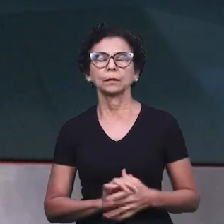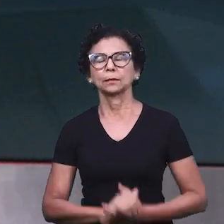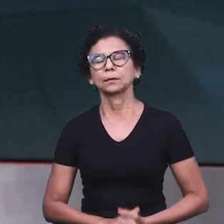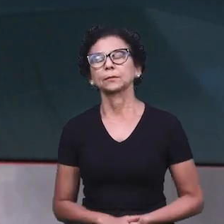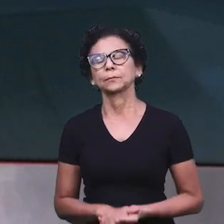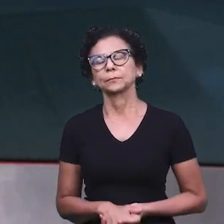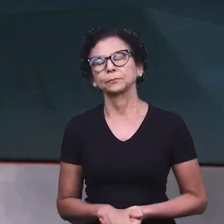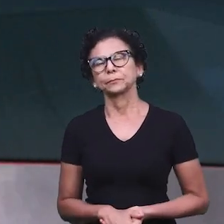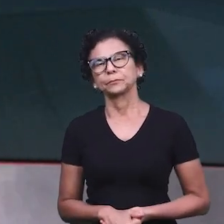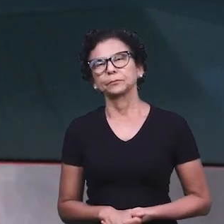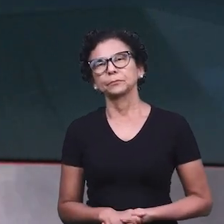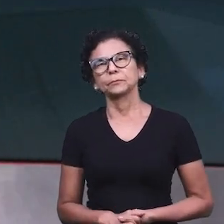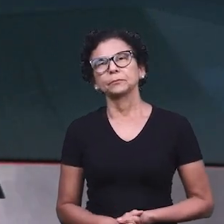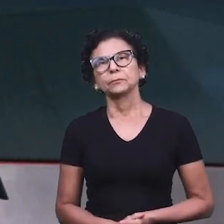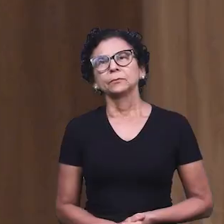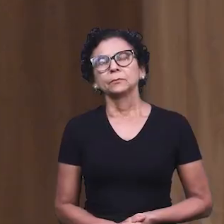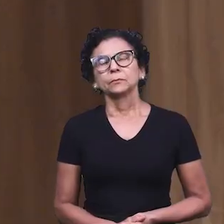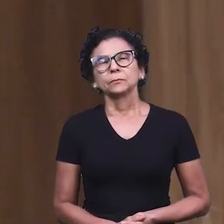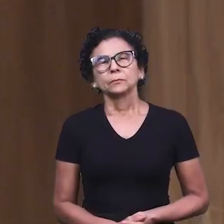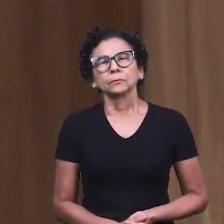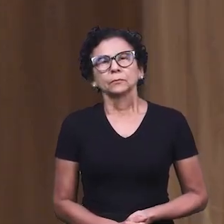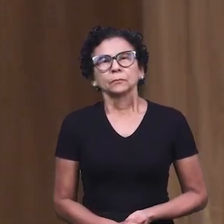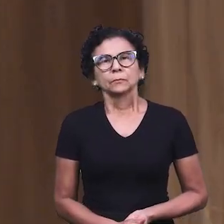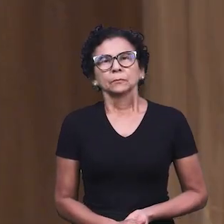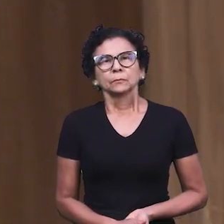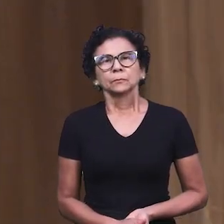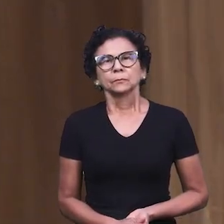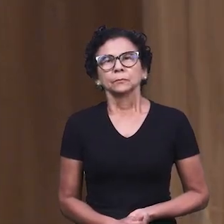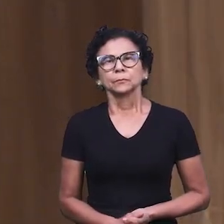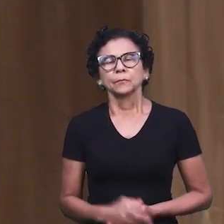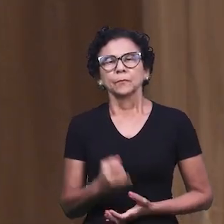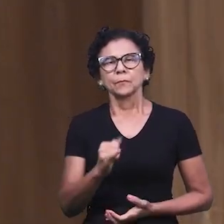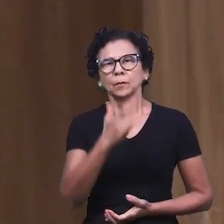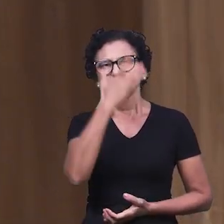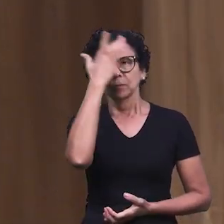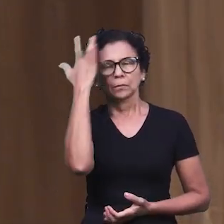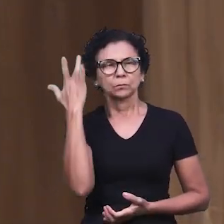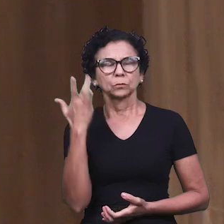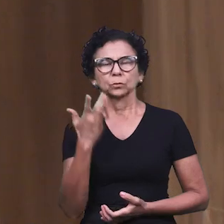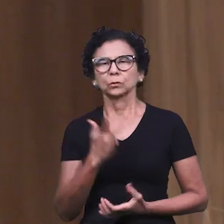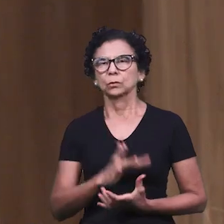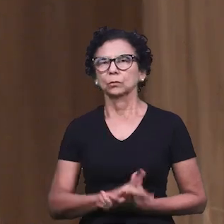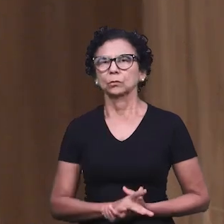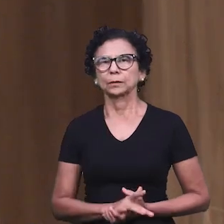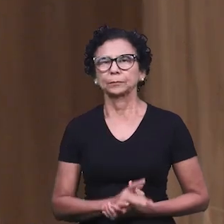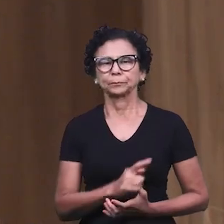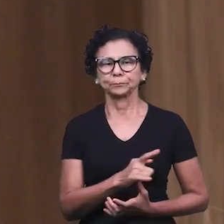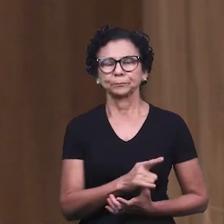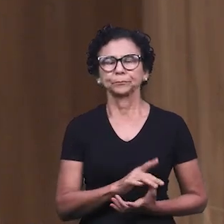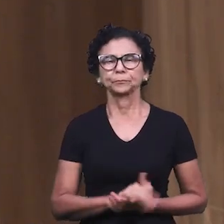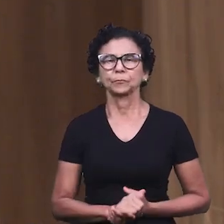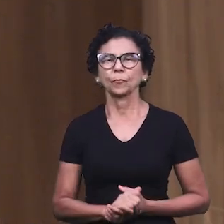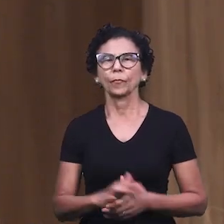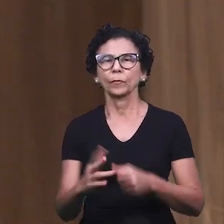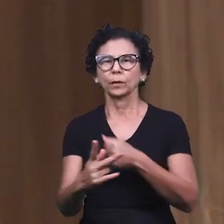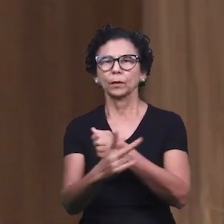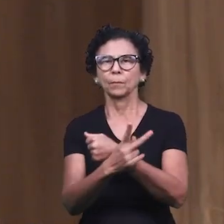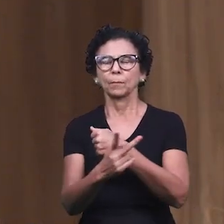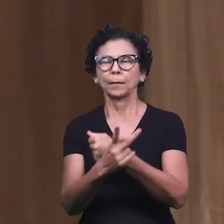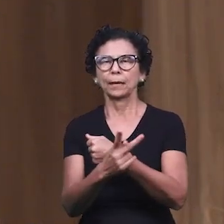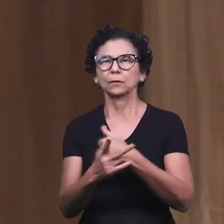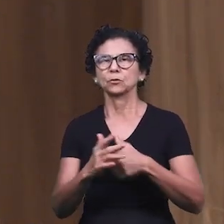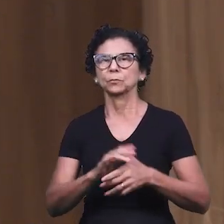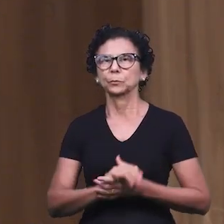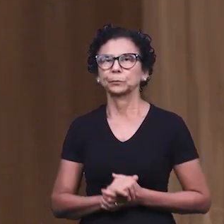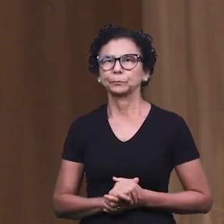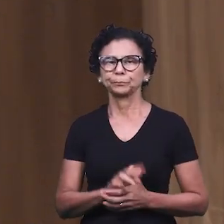Sim, perfeitamente. Hoje, né, nós temos, infelizmente, o crescimento